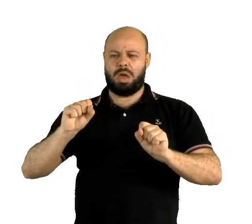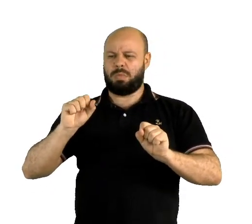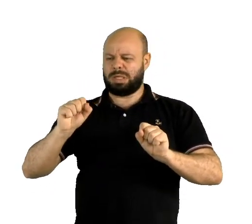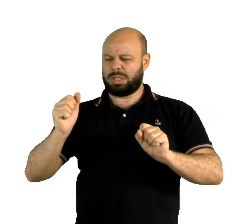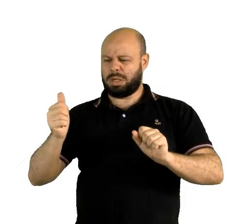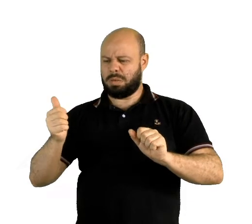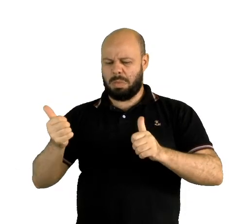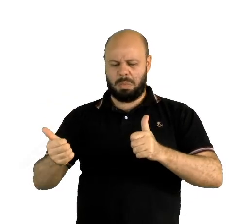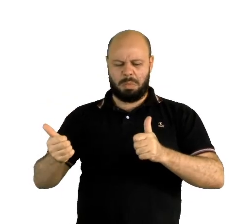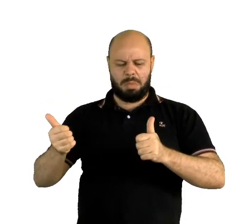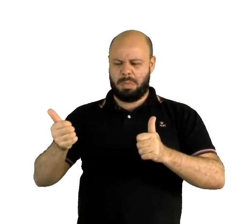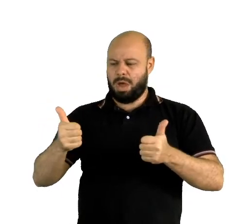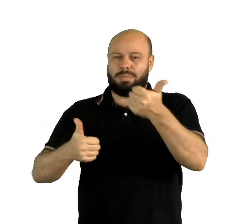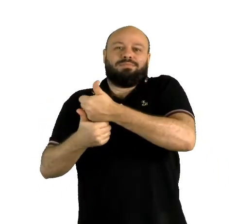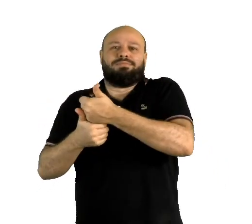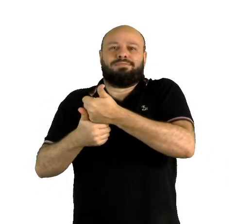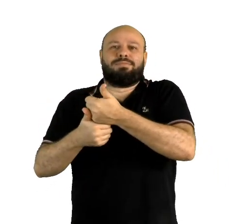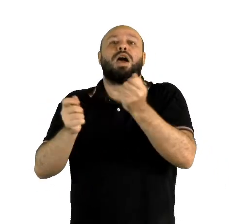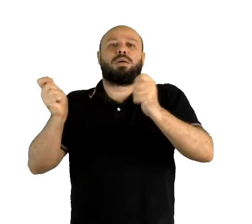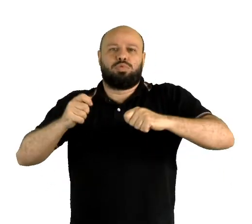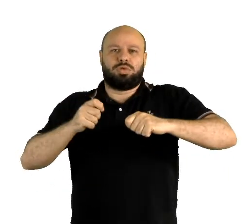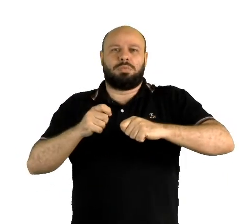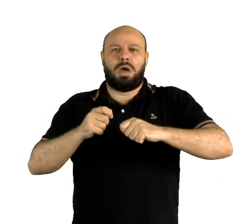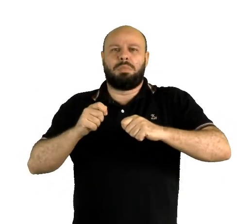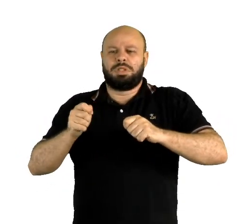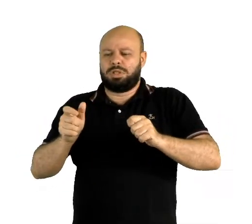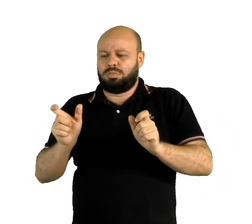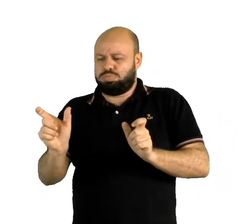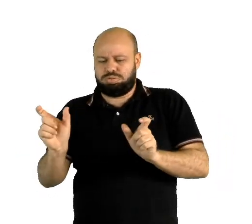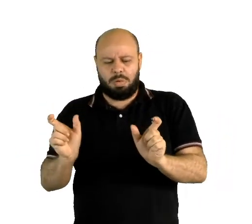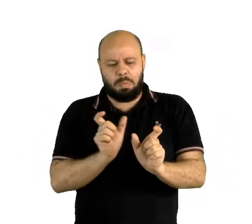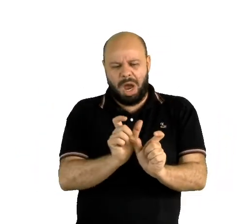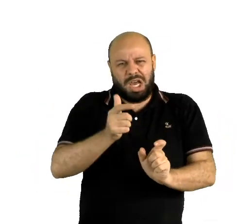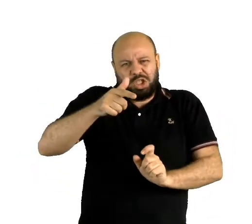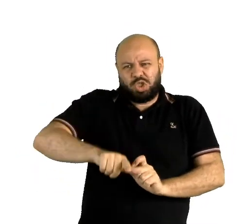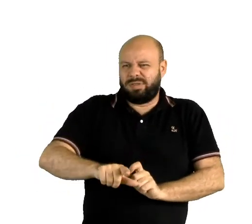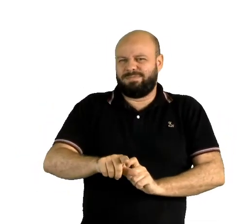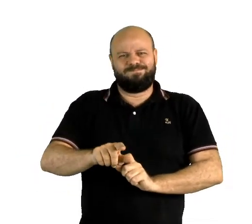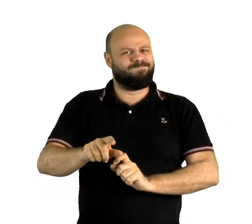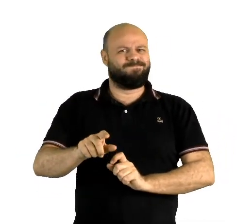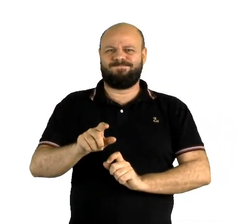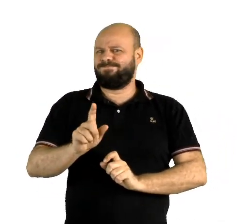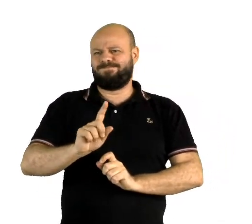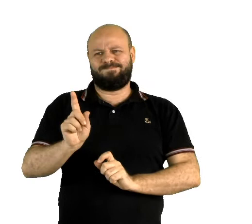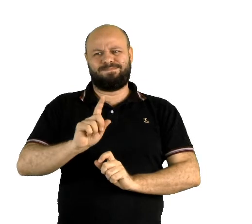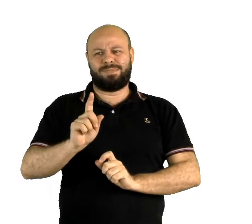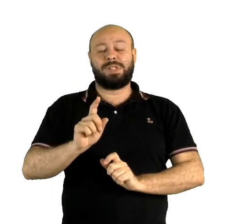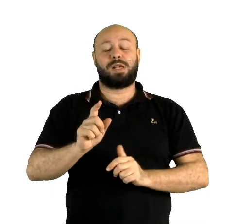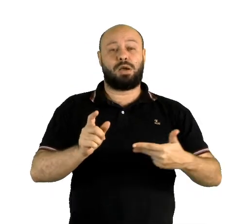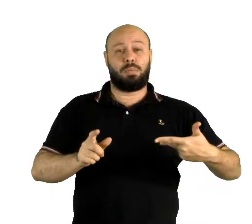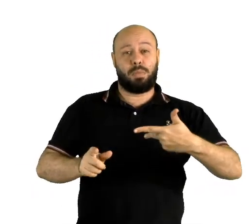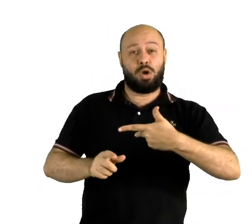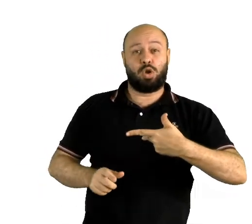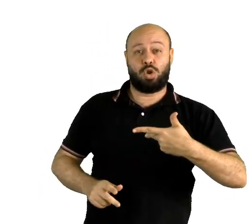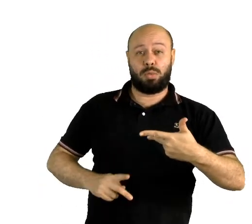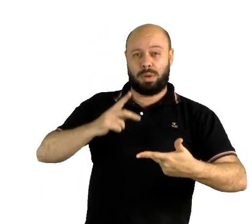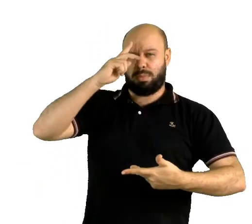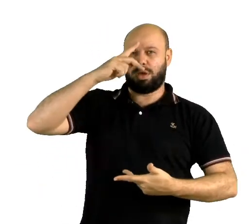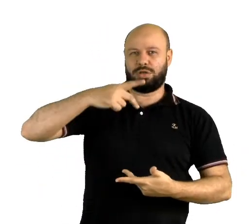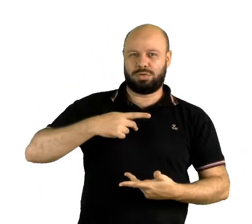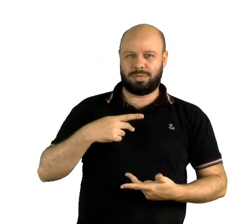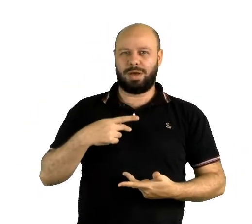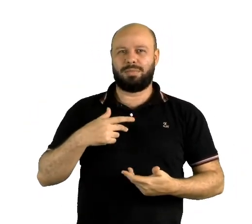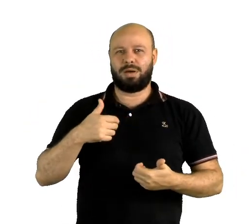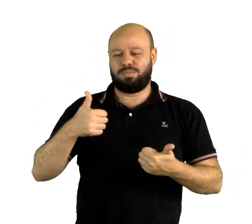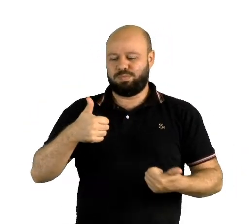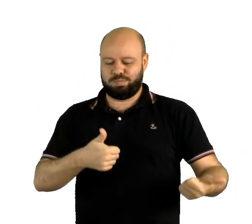repetir libélulas de novo, então eu utilizei aí a coesão referencial empregando o pronome pessoal, tá?